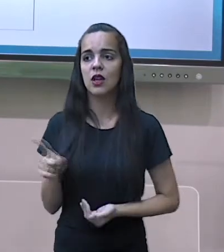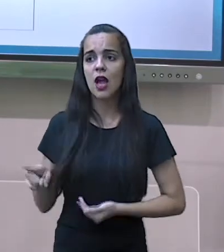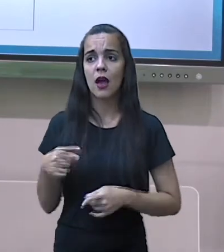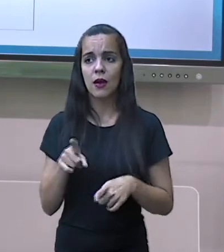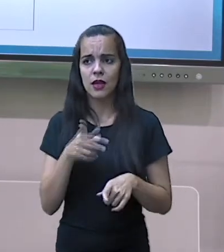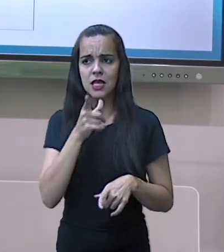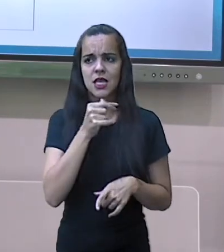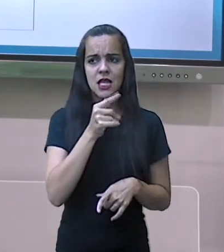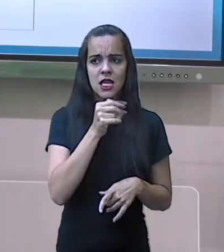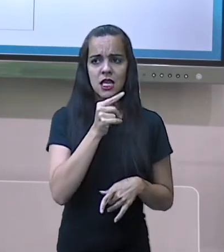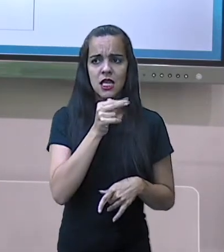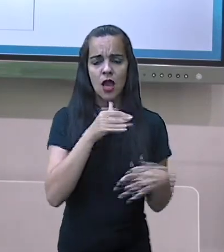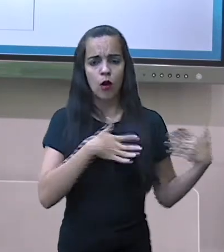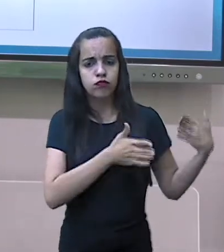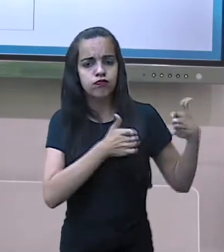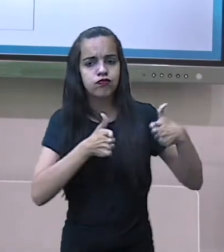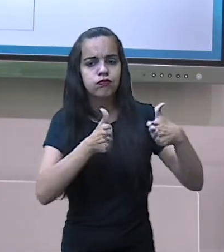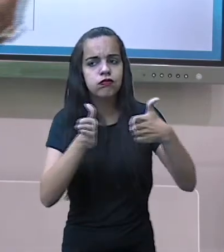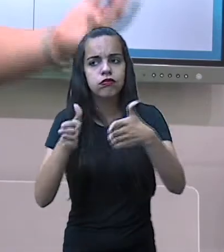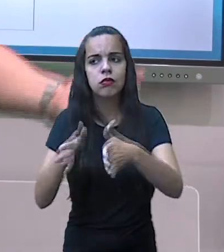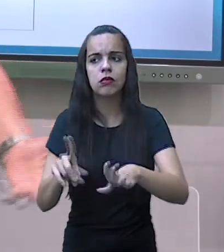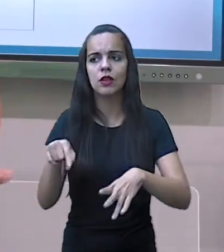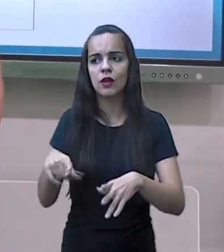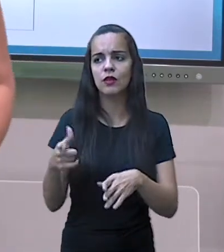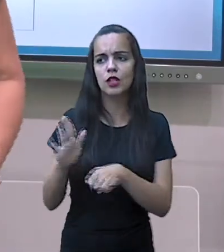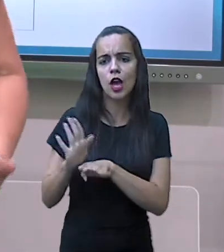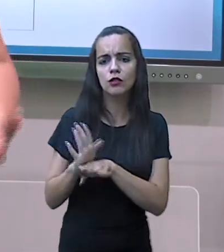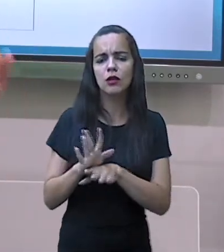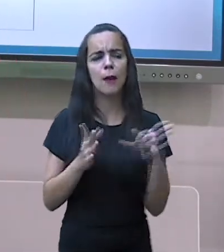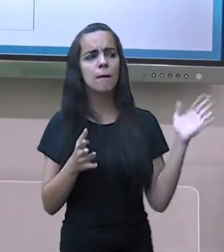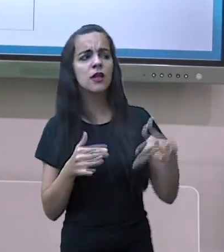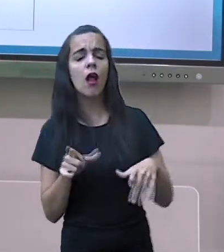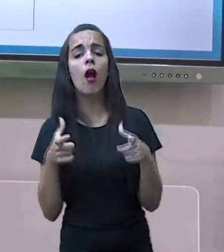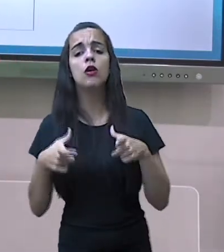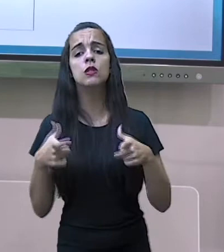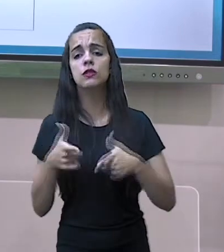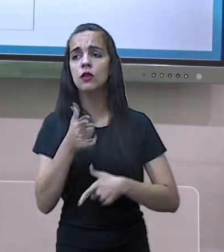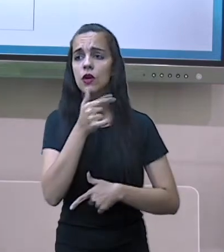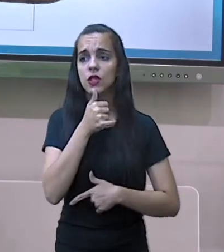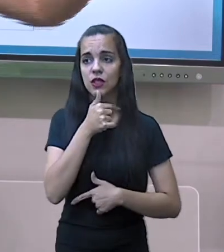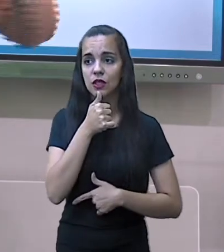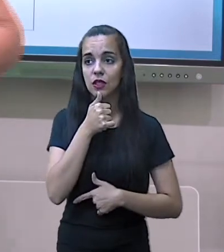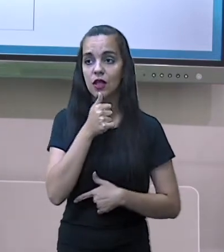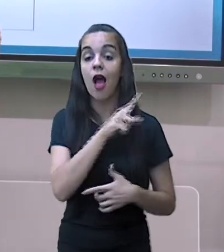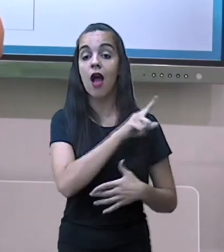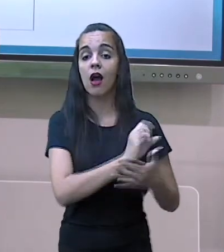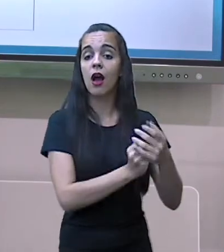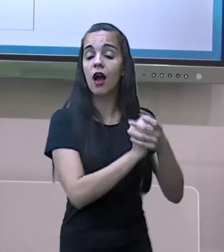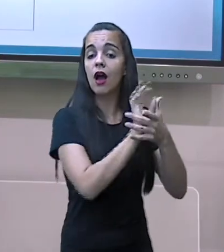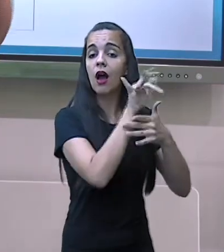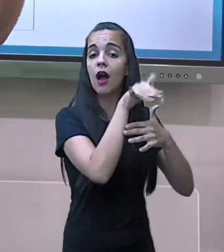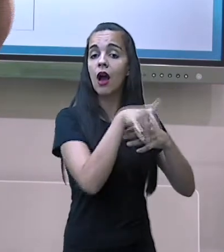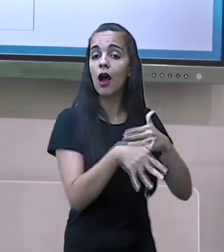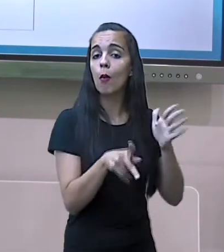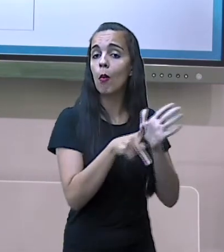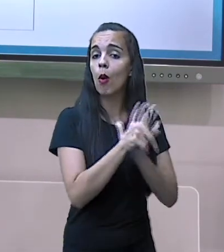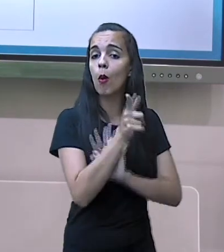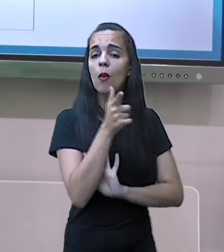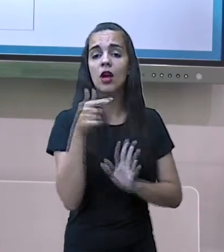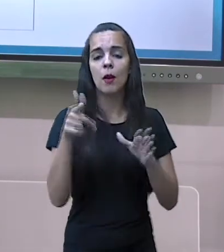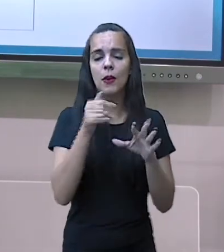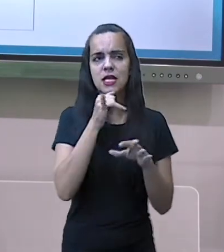Porque a água que abastece as nossas casas, elas vêm de onde? Na sua maioria, ela vem do Rio Doce. Eu sei